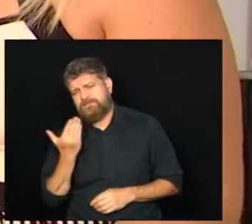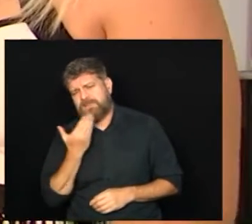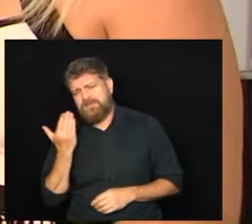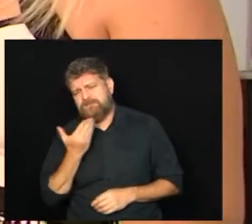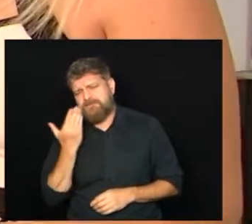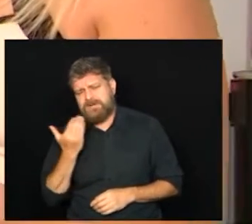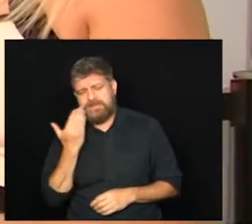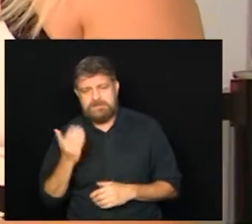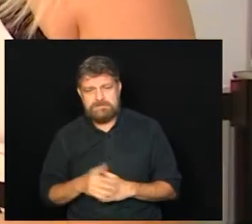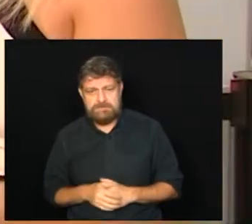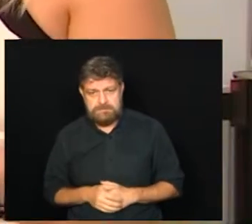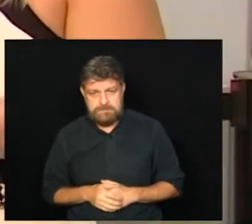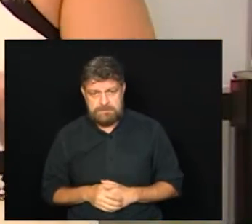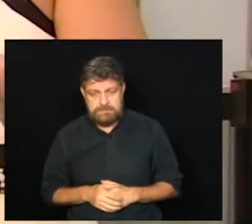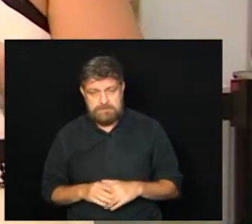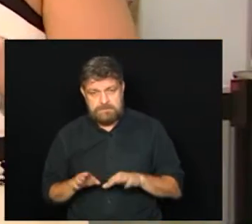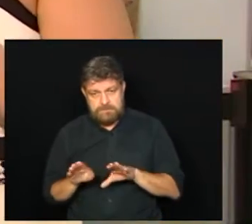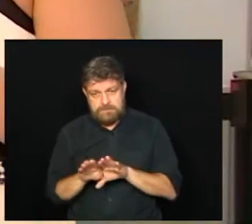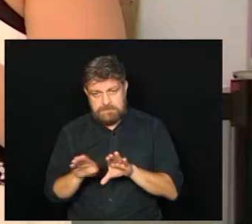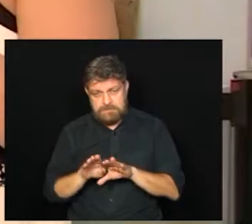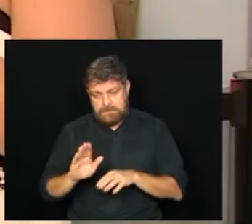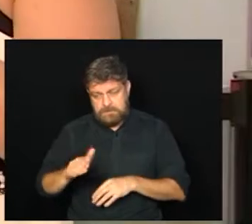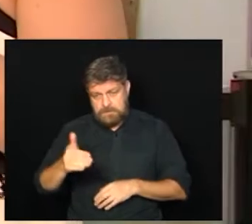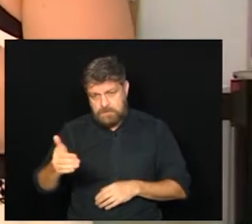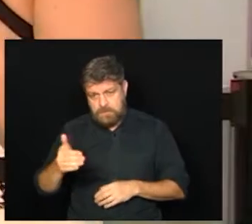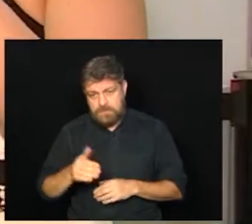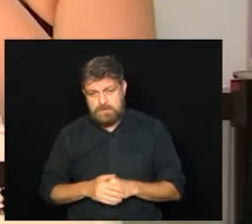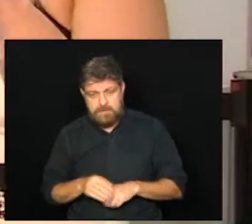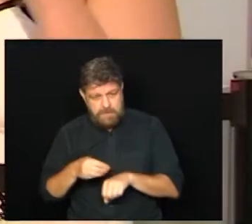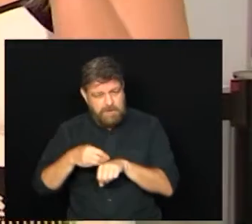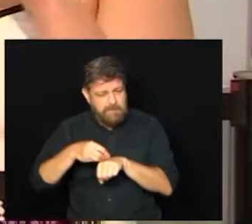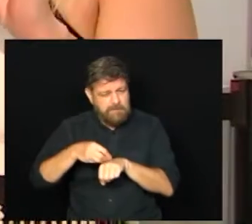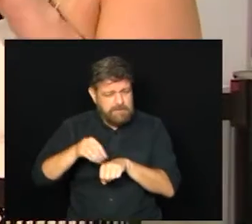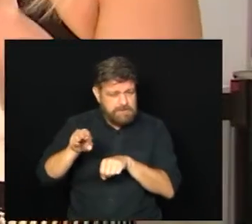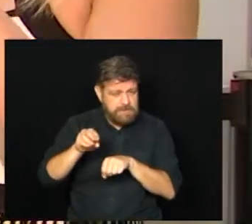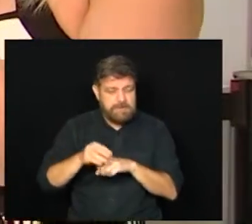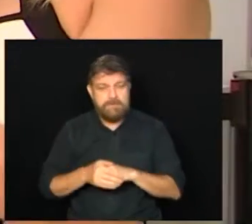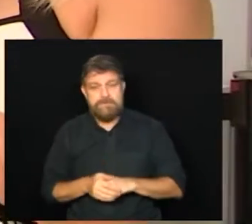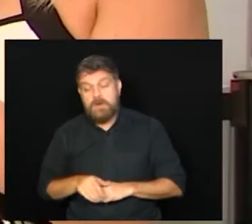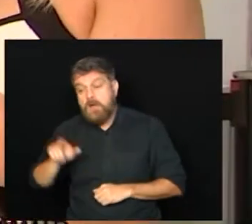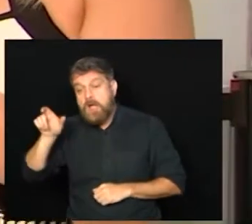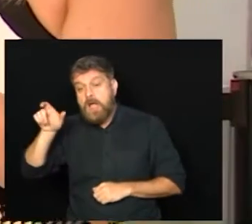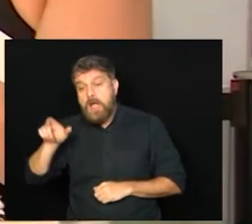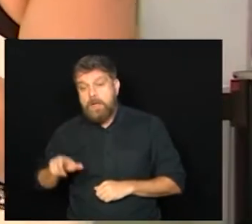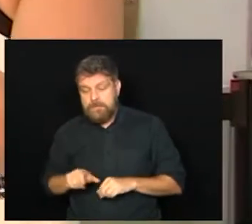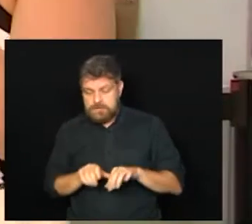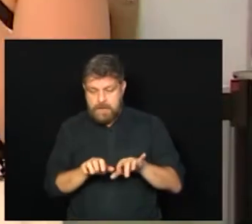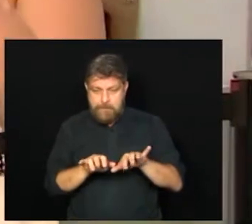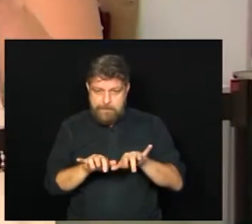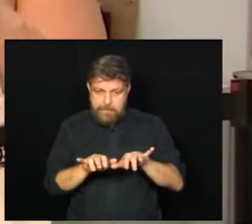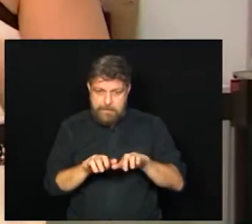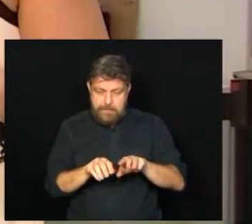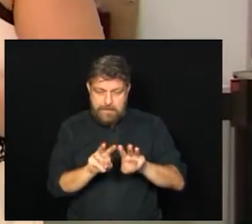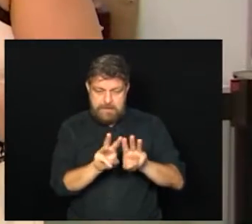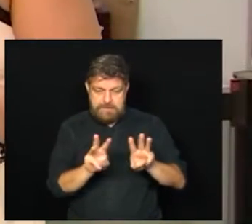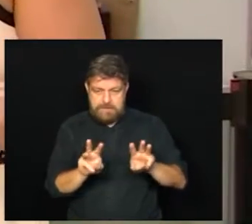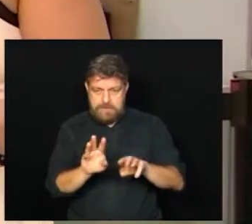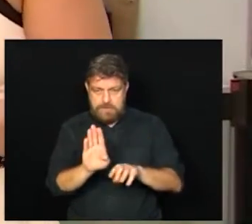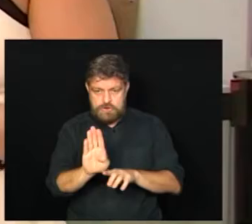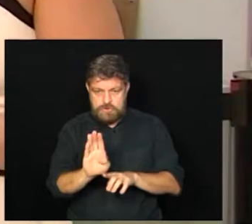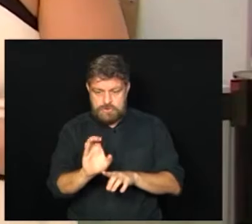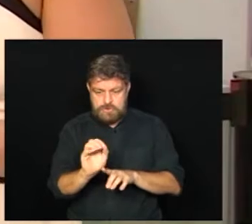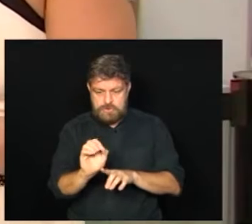acesso. Inclusive, quando é uma dicasinha aí, quando a pessoa entra no site Bolsa do Povo,